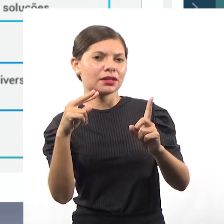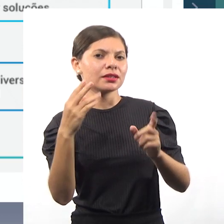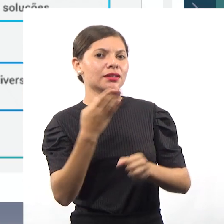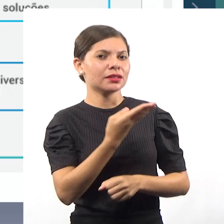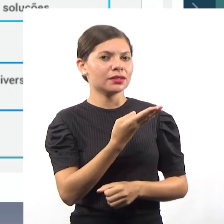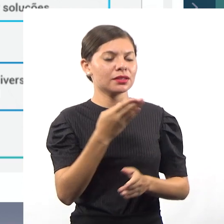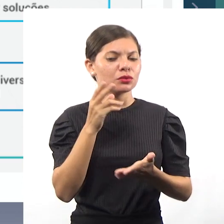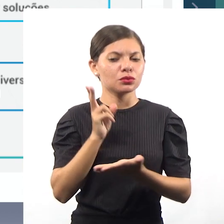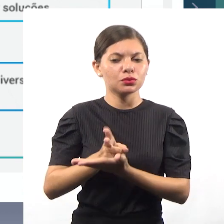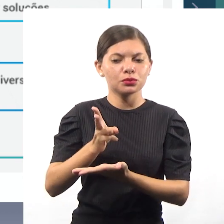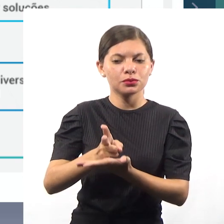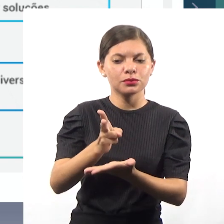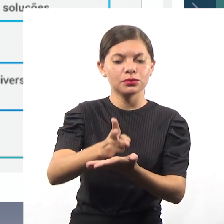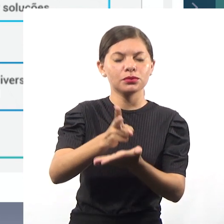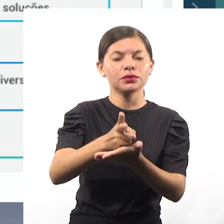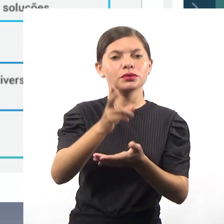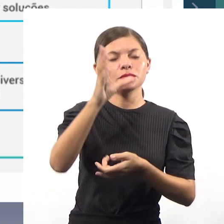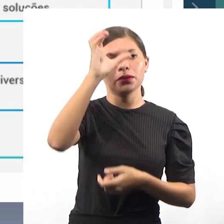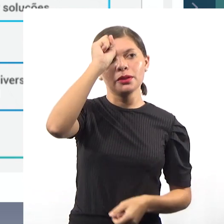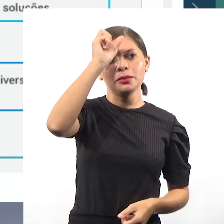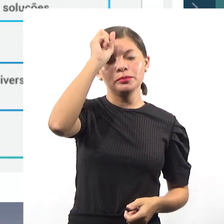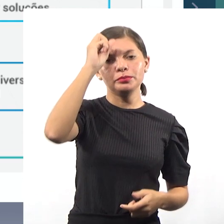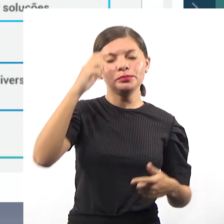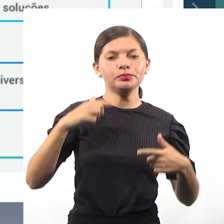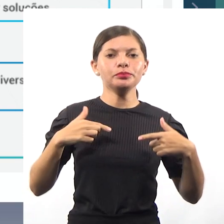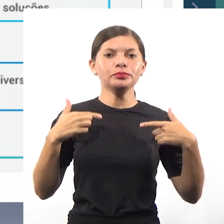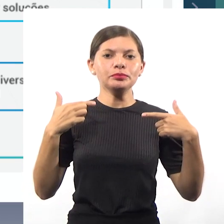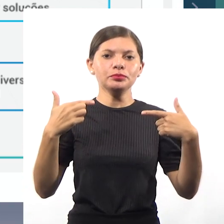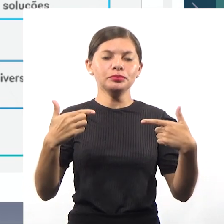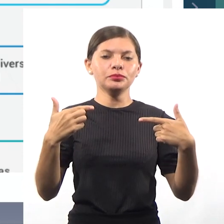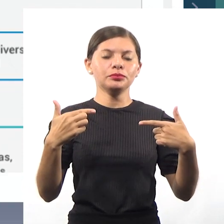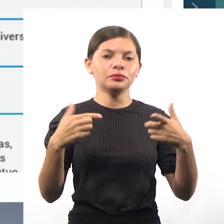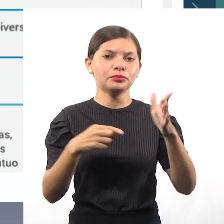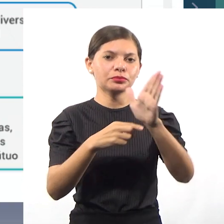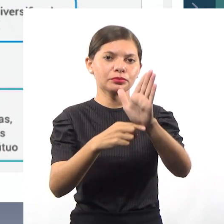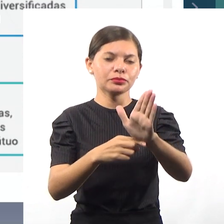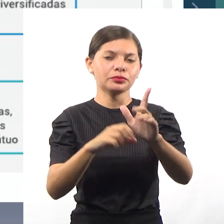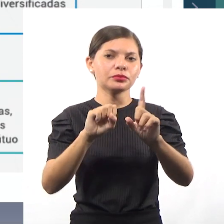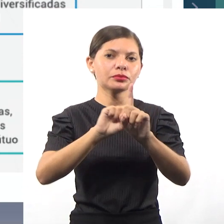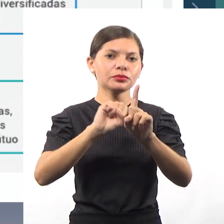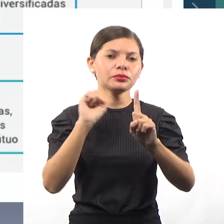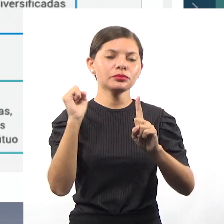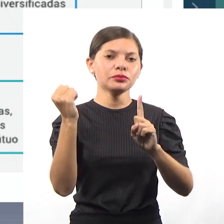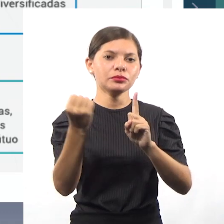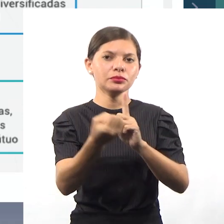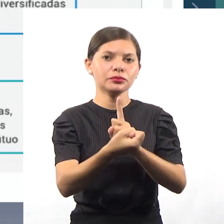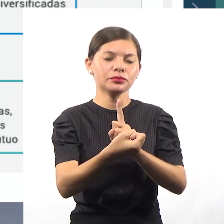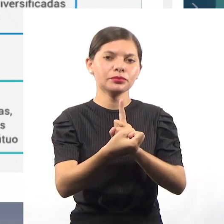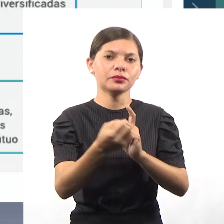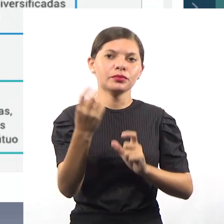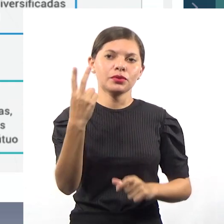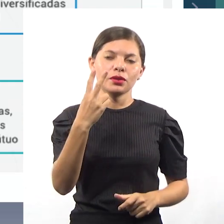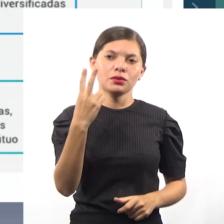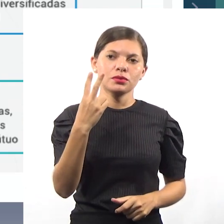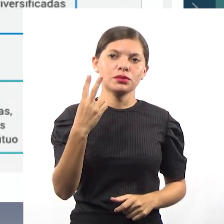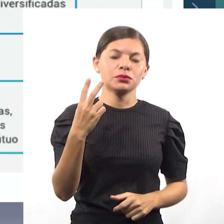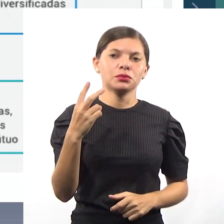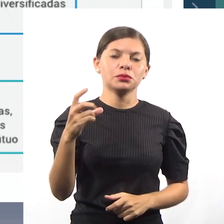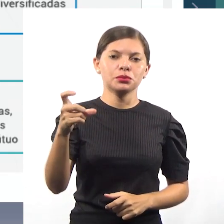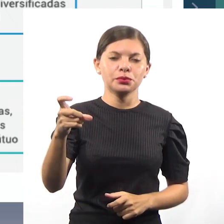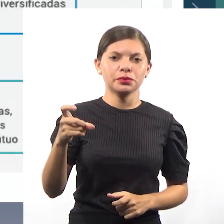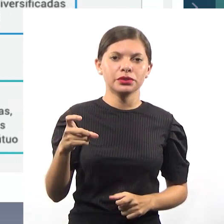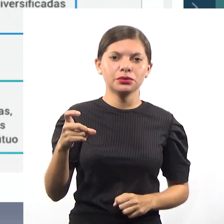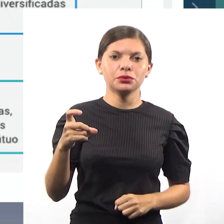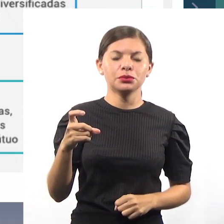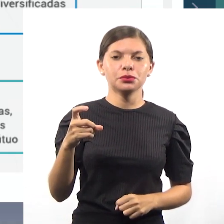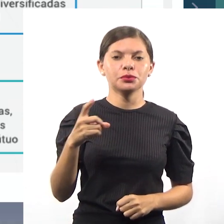perspectiva de continuar aprendendo para agir a favor da sociedade. O segundo eixo da BNCC para